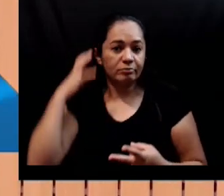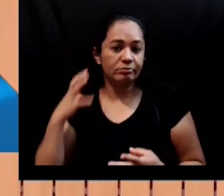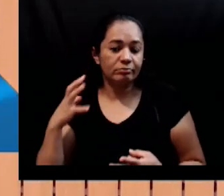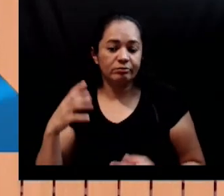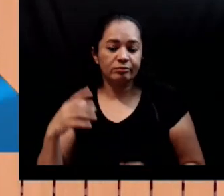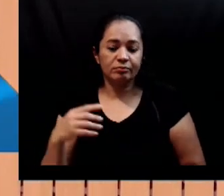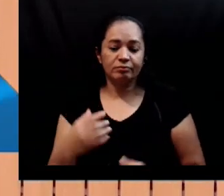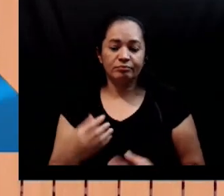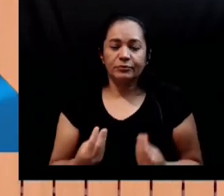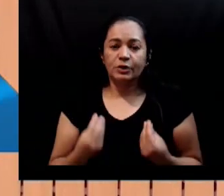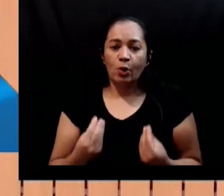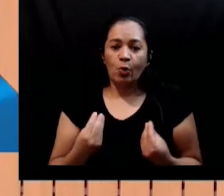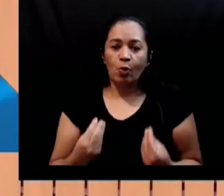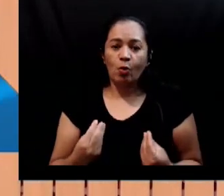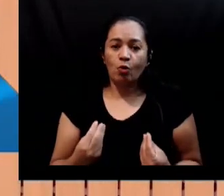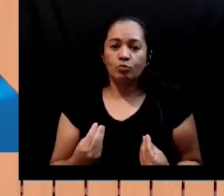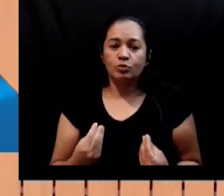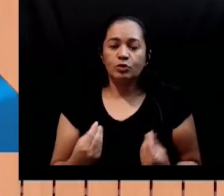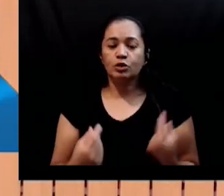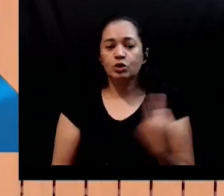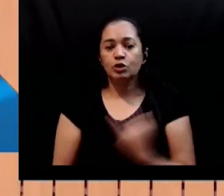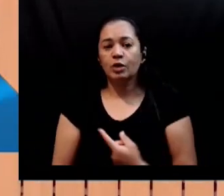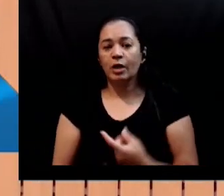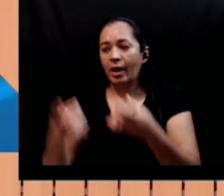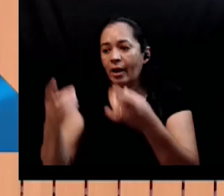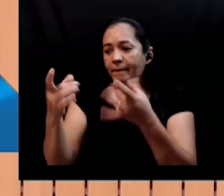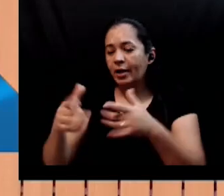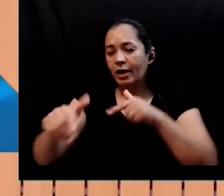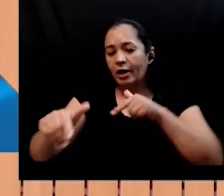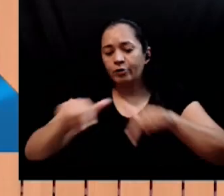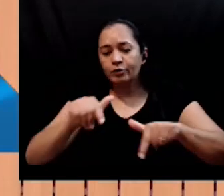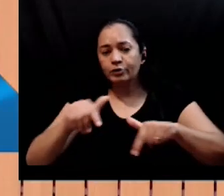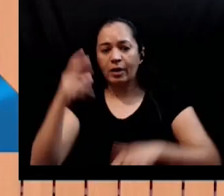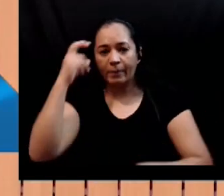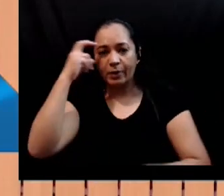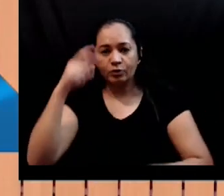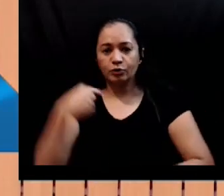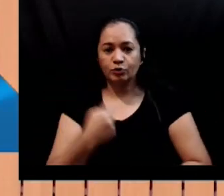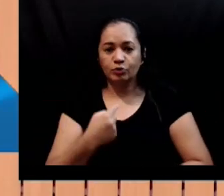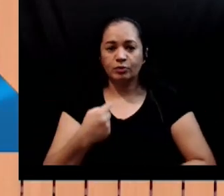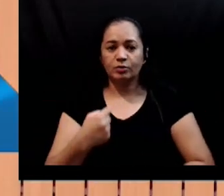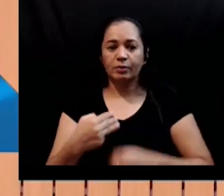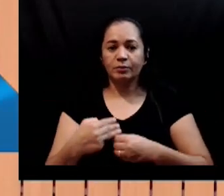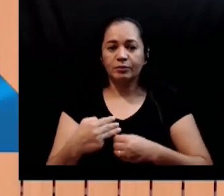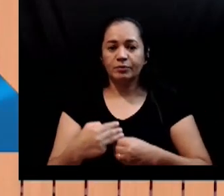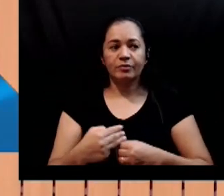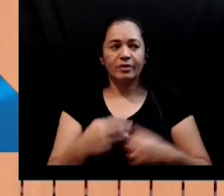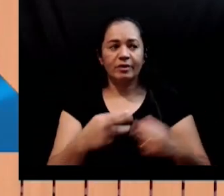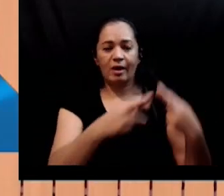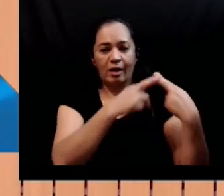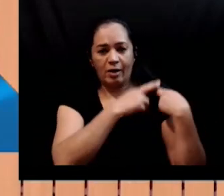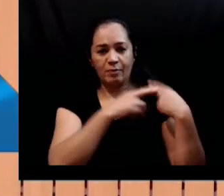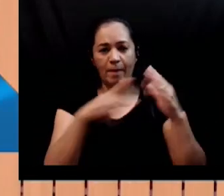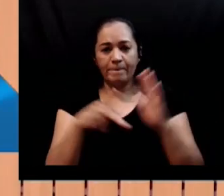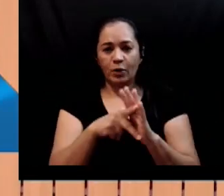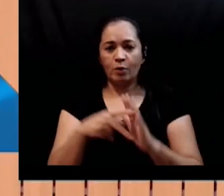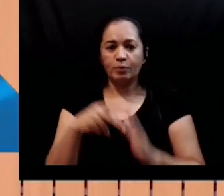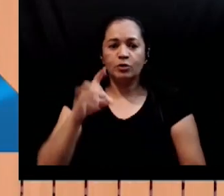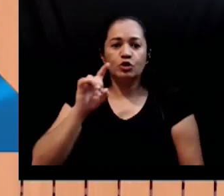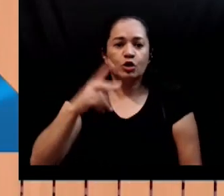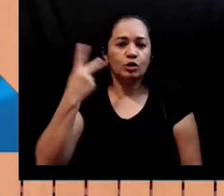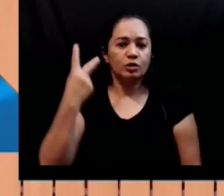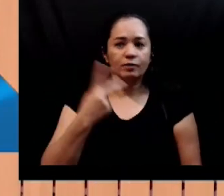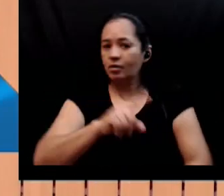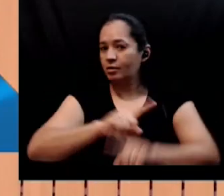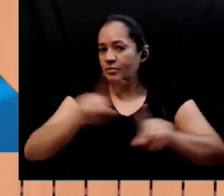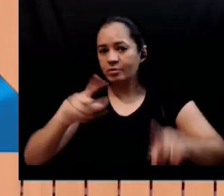pode deixar que as atividades culturais do nosso município sejam responsabilidade dos parlamentares. A gente não pode